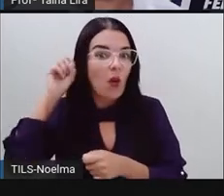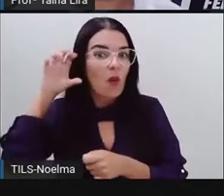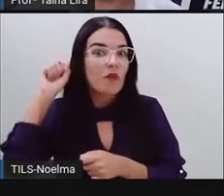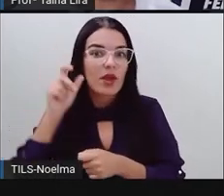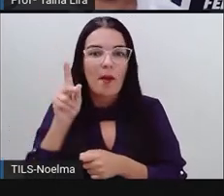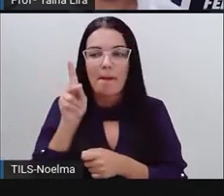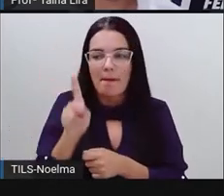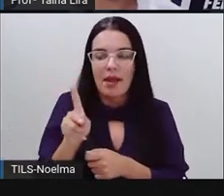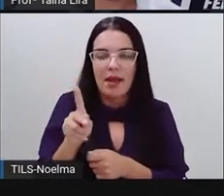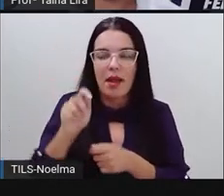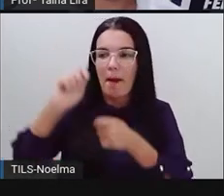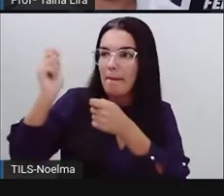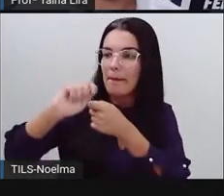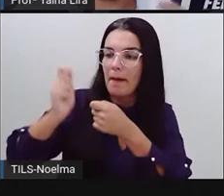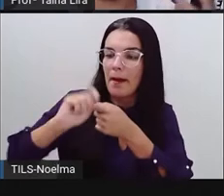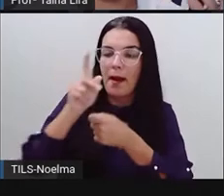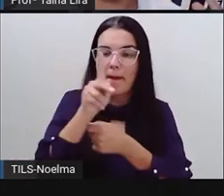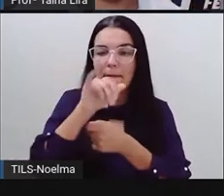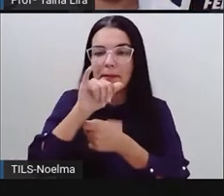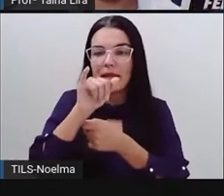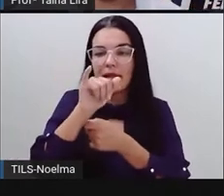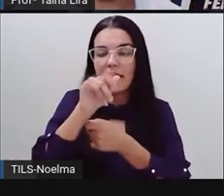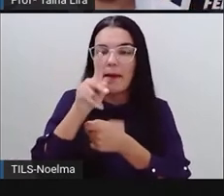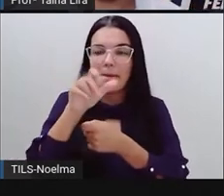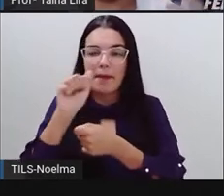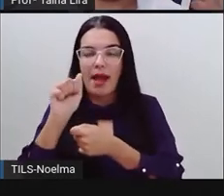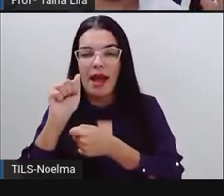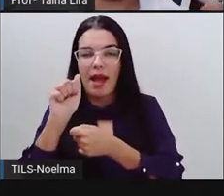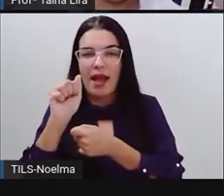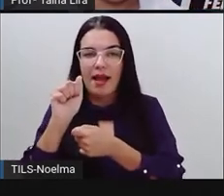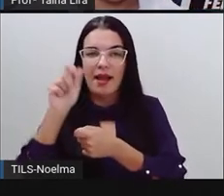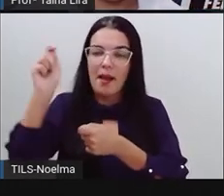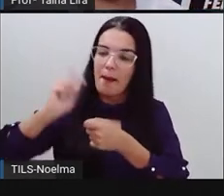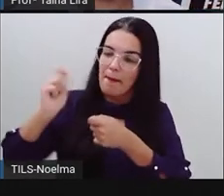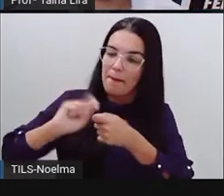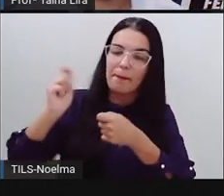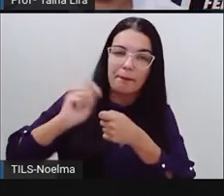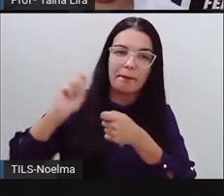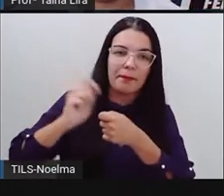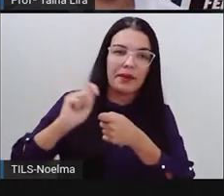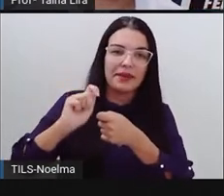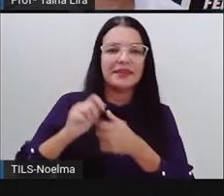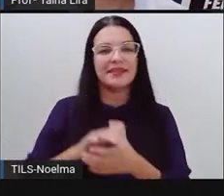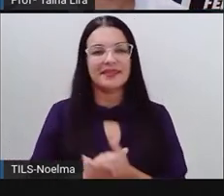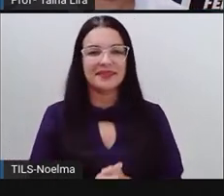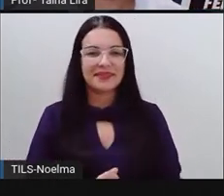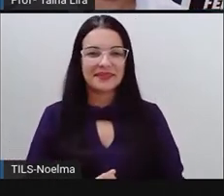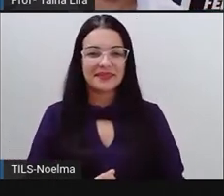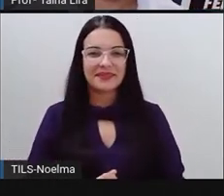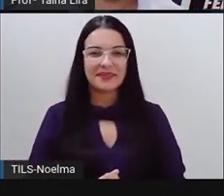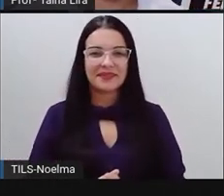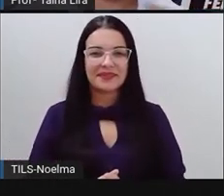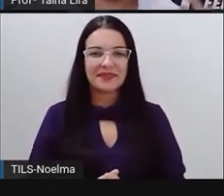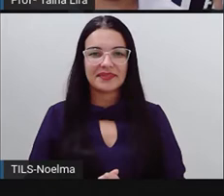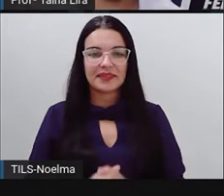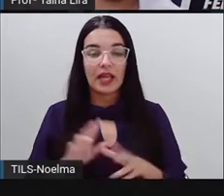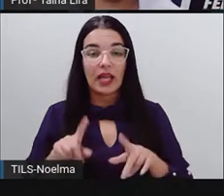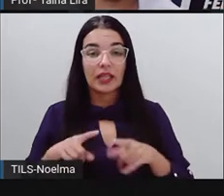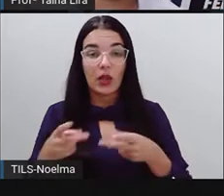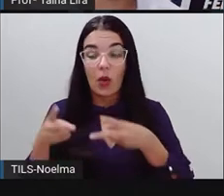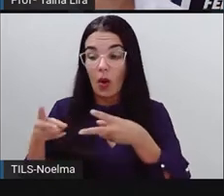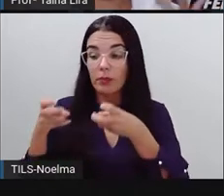consigo e pipa a gente escreve ali ó o p e o Inep pipa ao dia